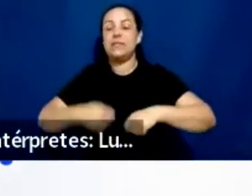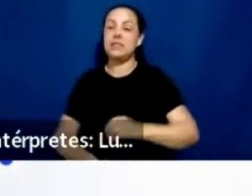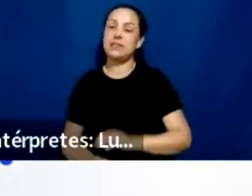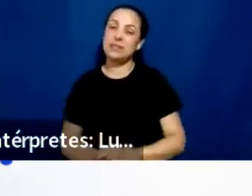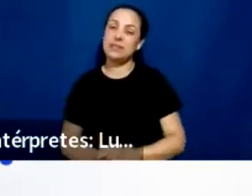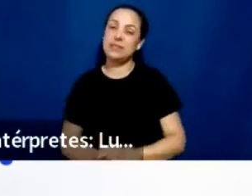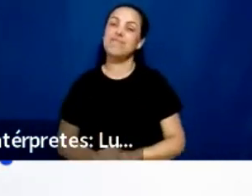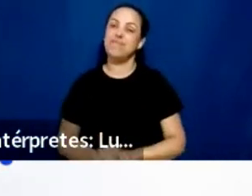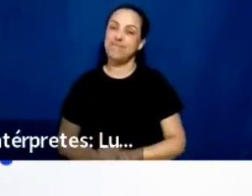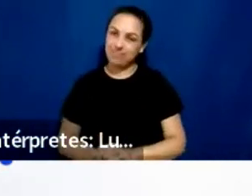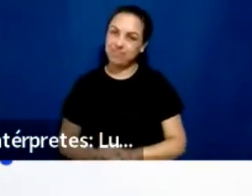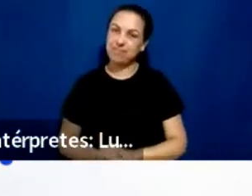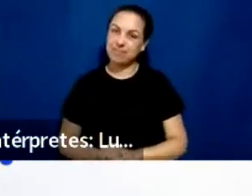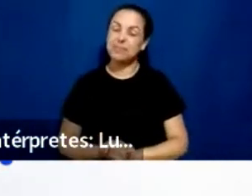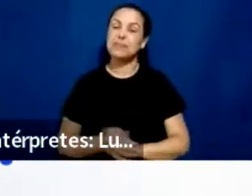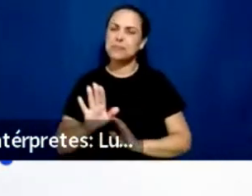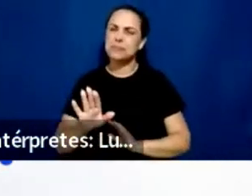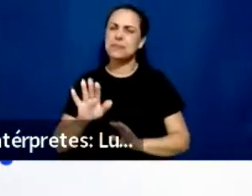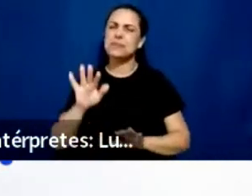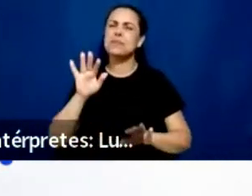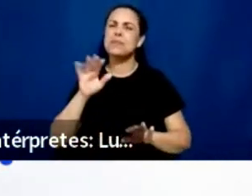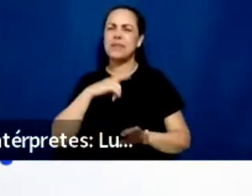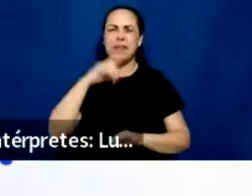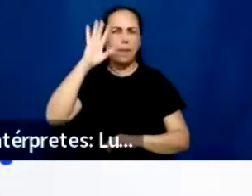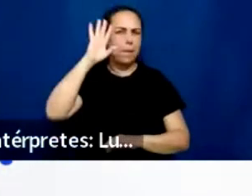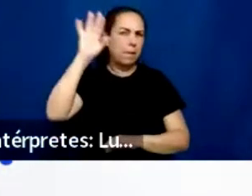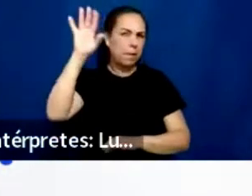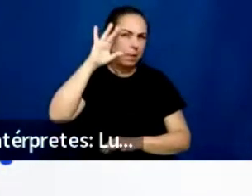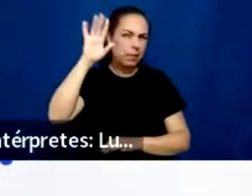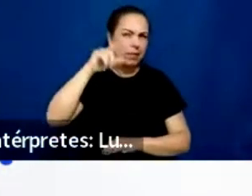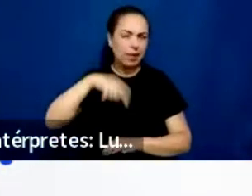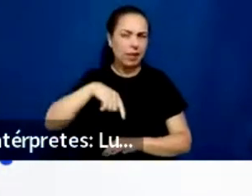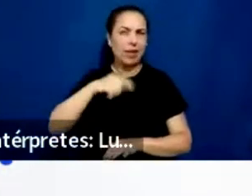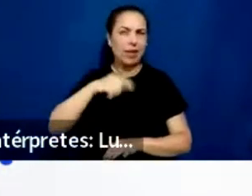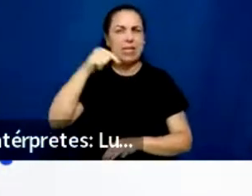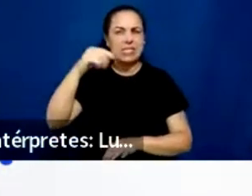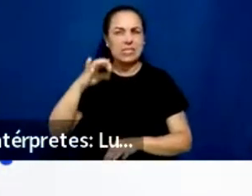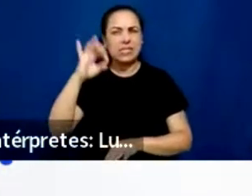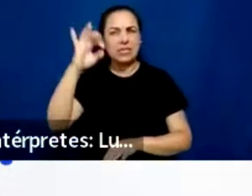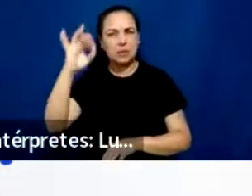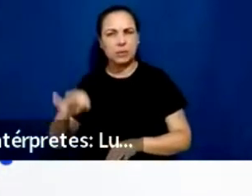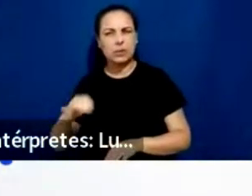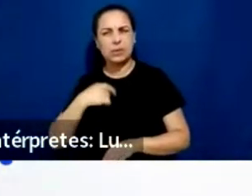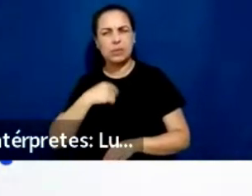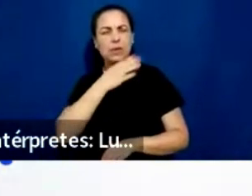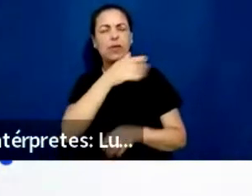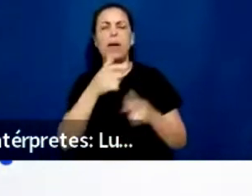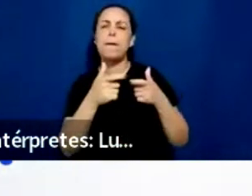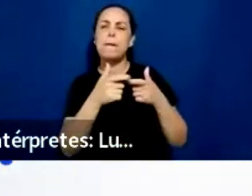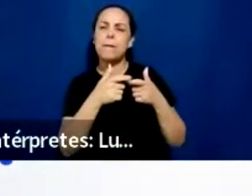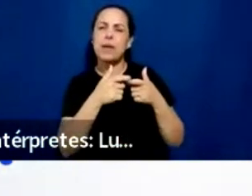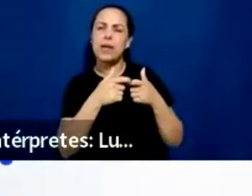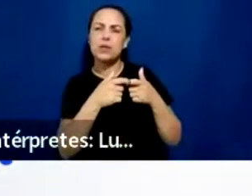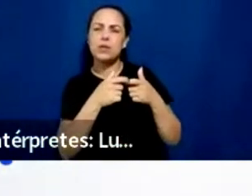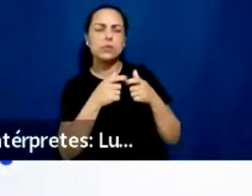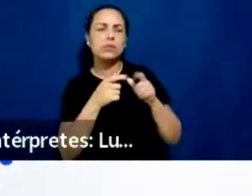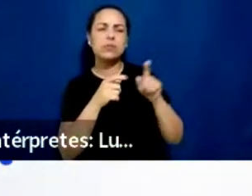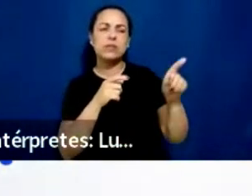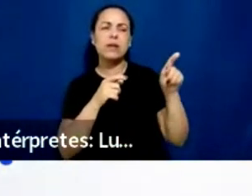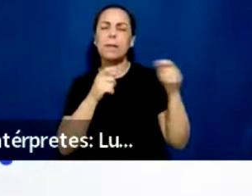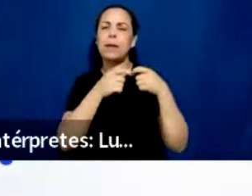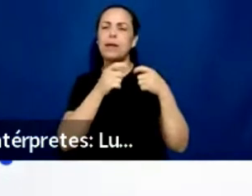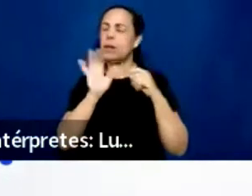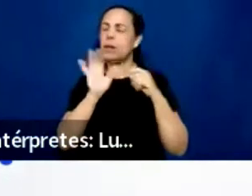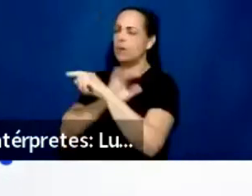que, mesmo sendo o elemento mais abundante do nosso organismo, a gente muitas vezes vai ao médico e ele não pergunta que água a gente